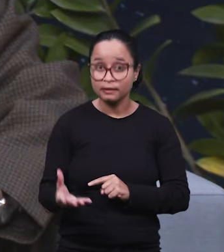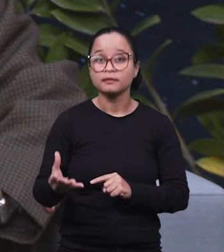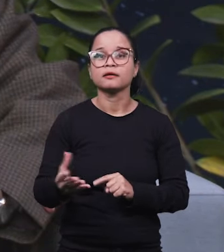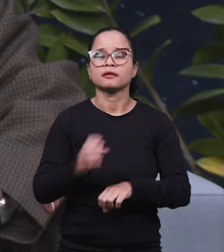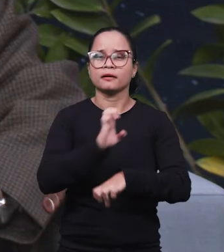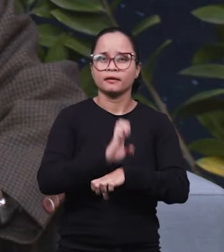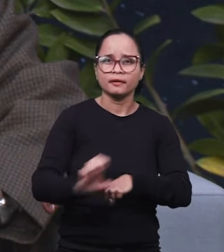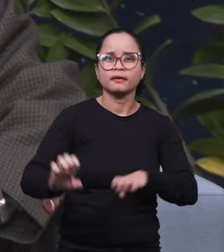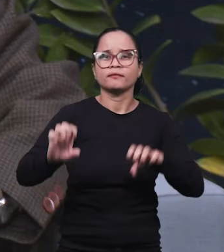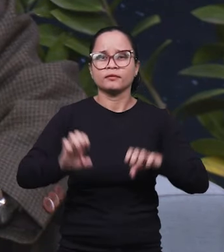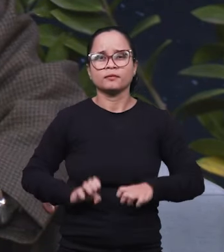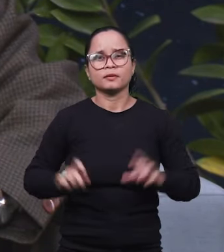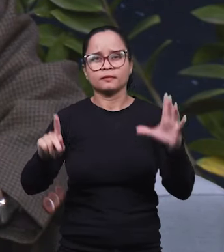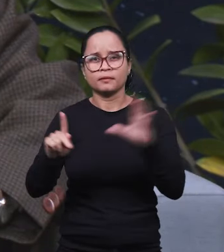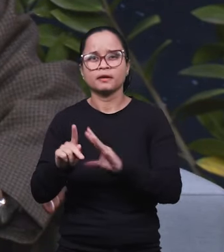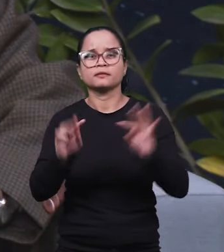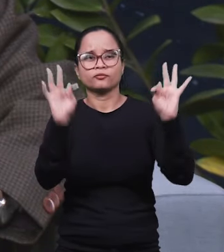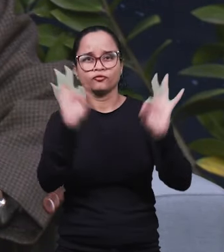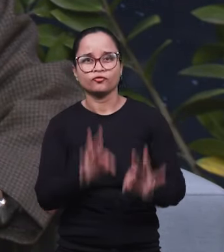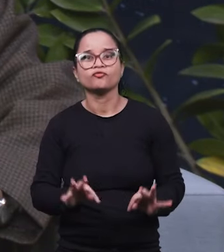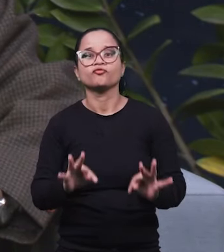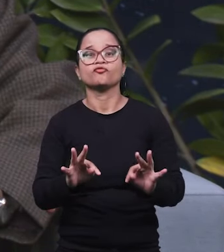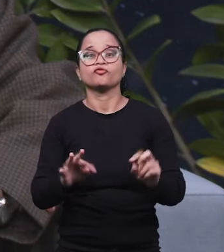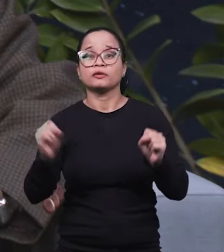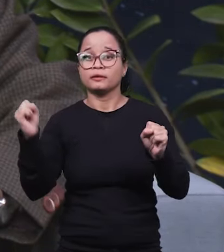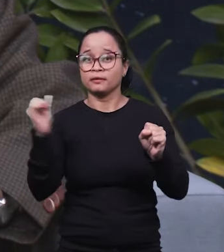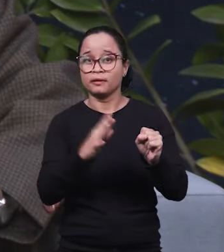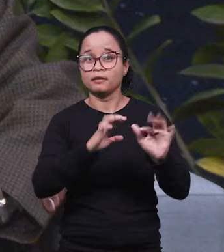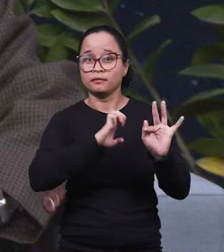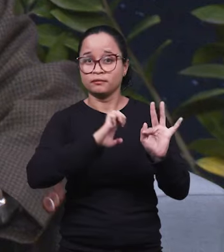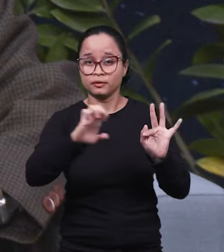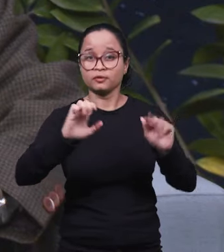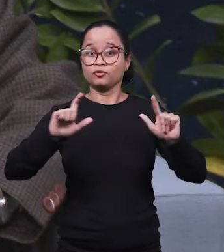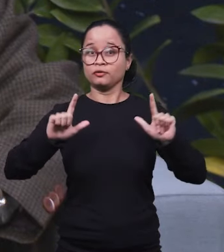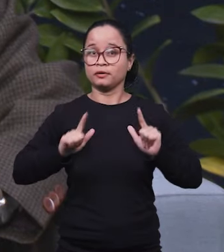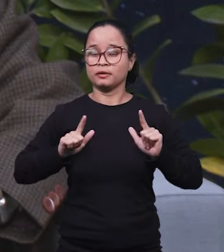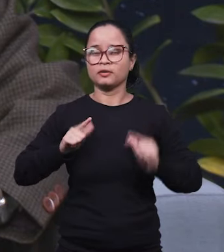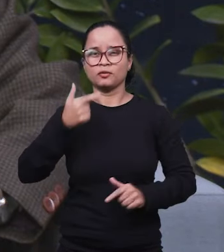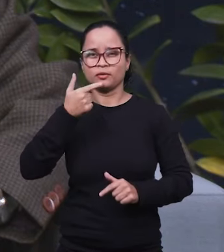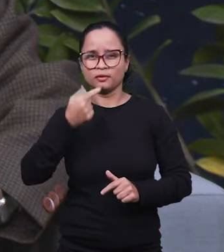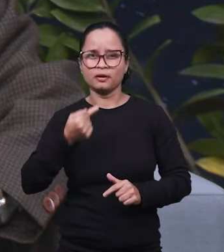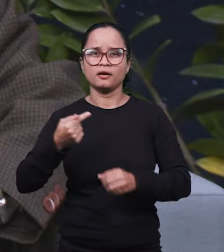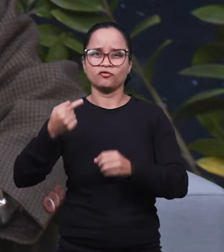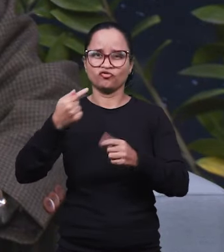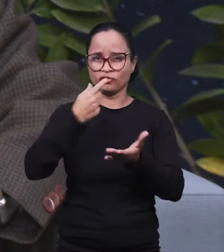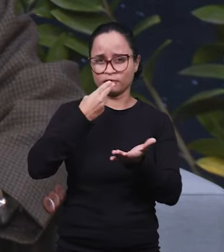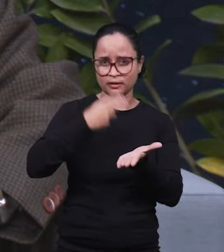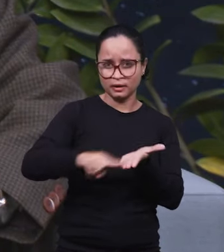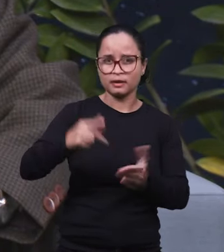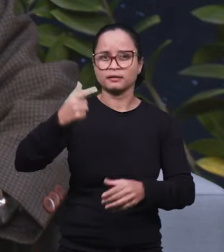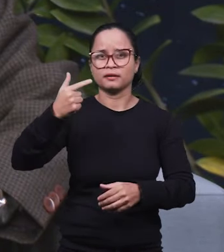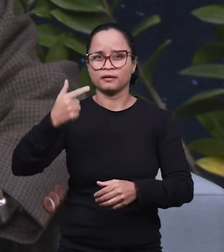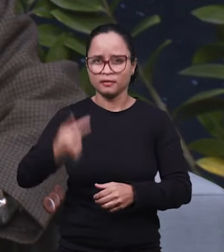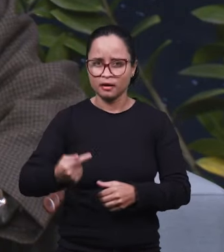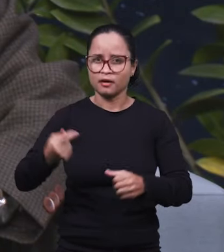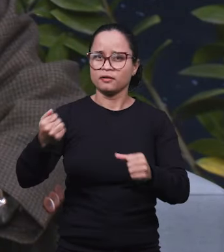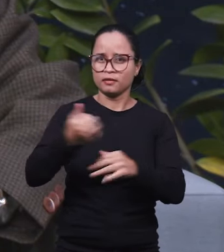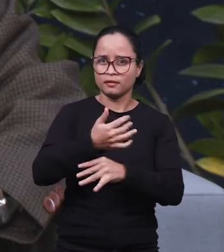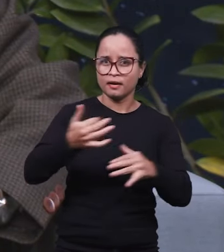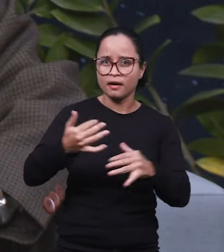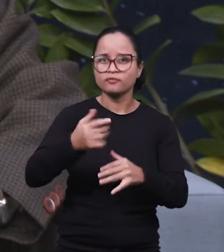para Filadélfia e para Laodiceia. Então são 7 cartas, 7 cidades, e nós estamos estudando isso na Escola Bíblica Dominical